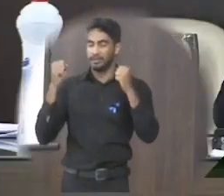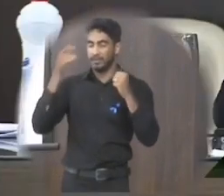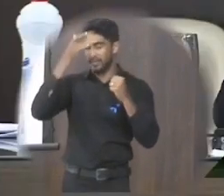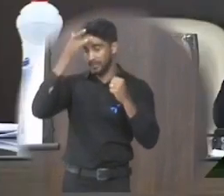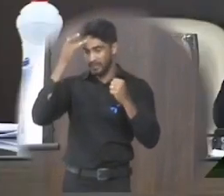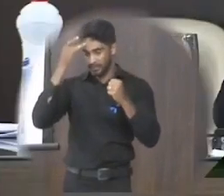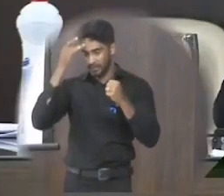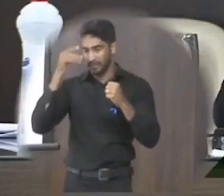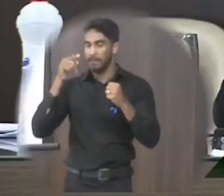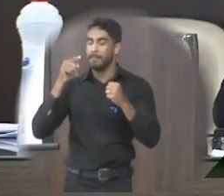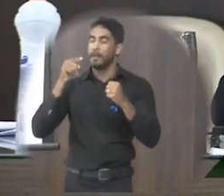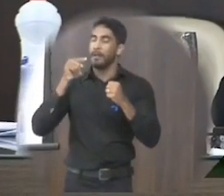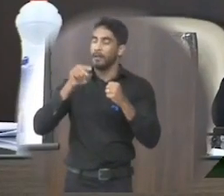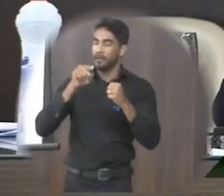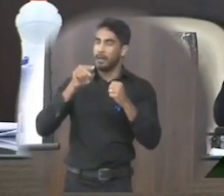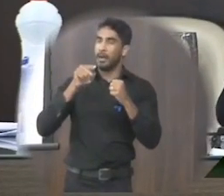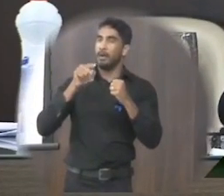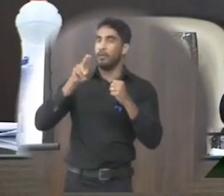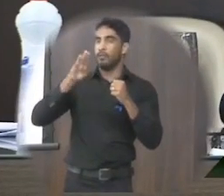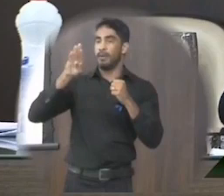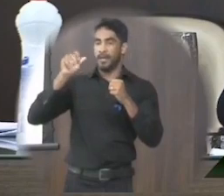reforma e merece extensão do piso.